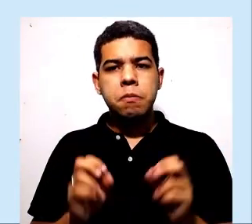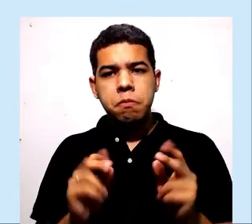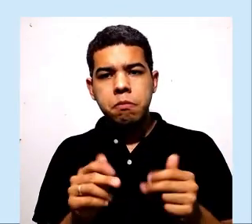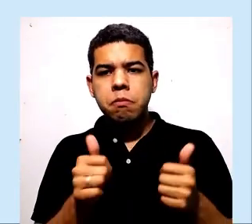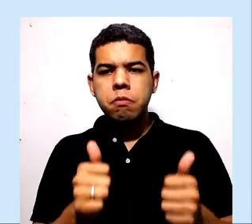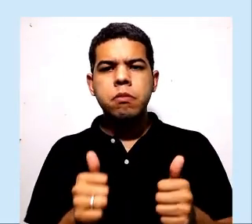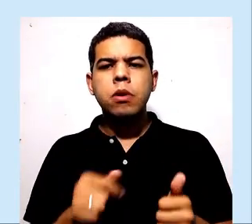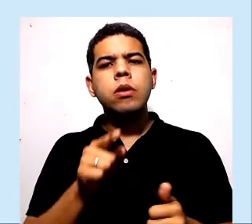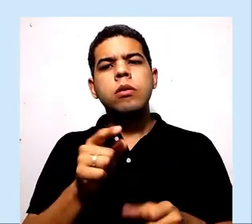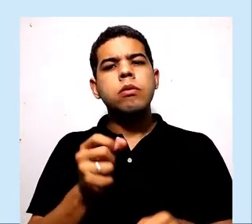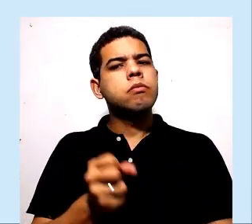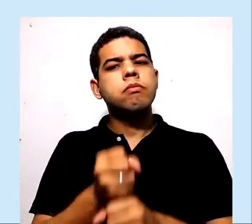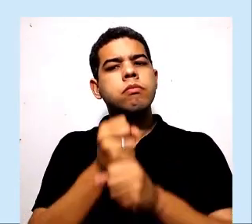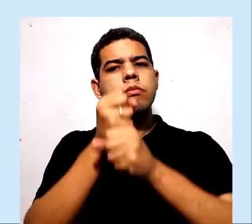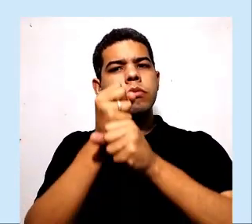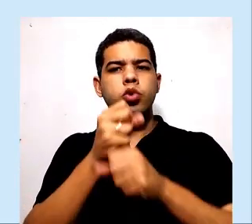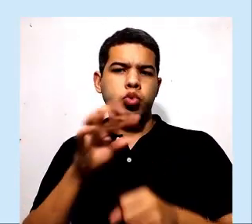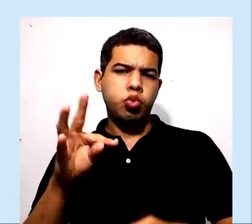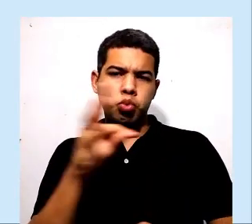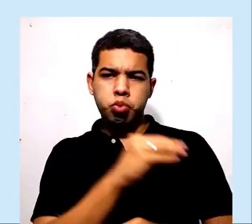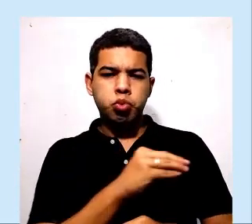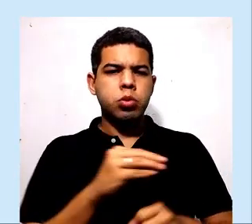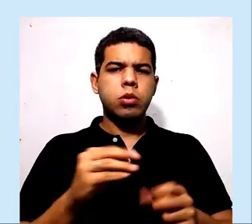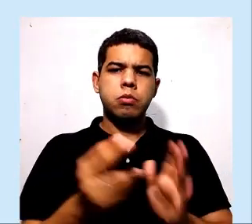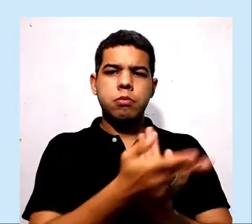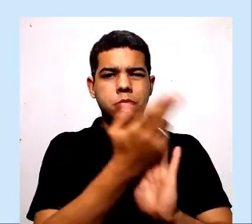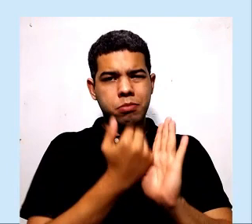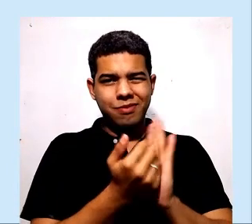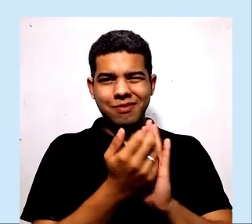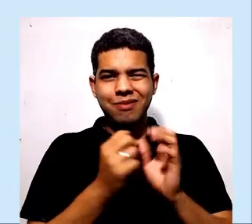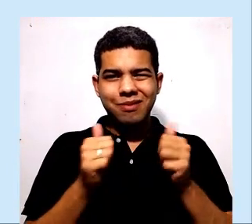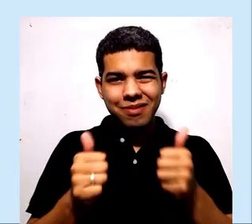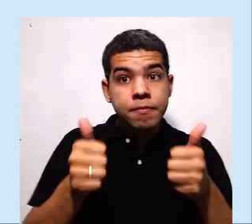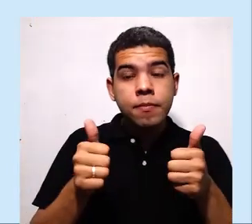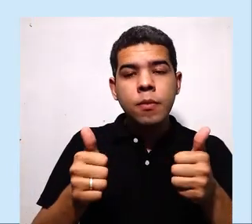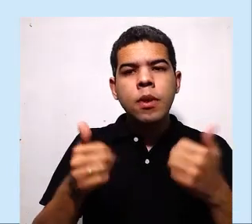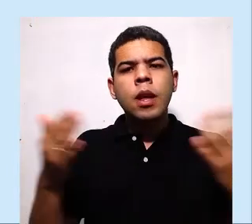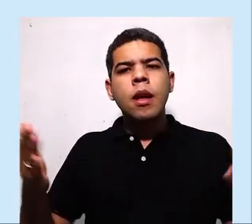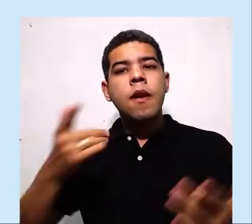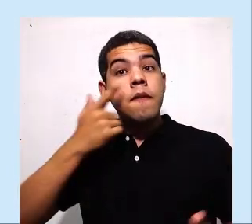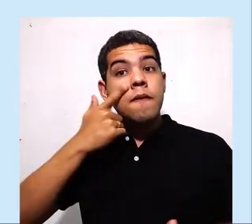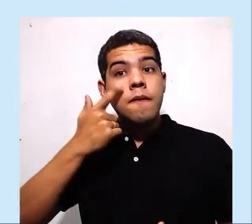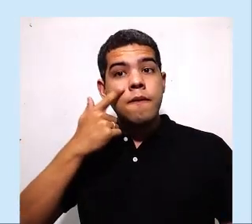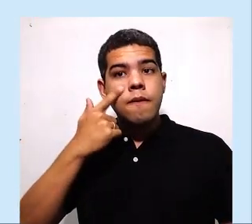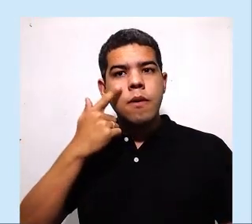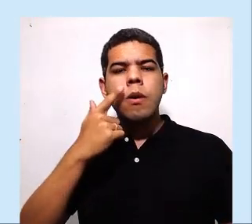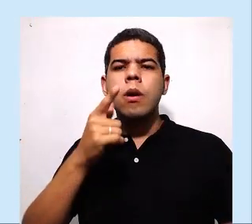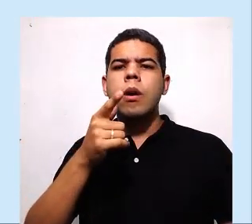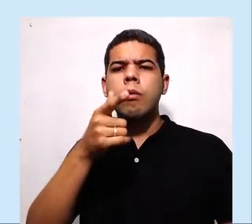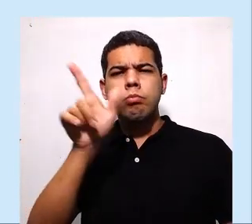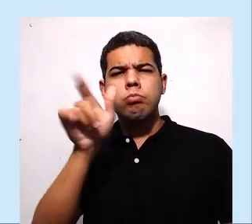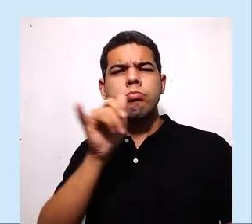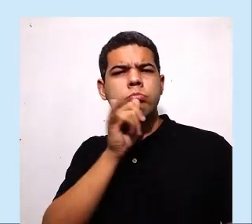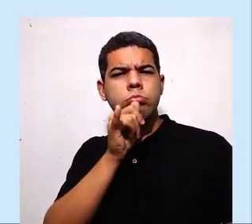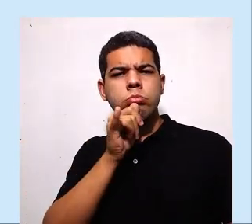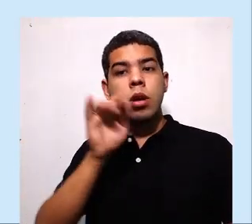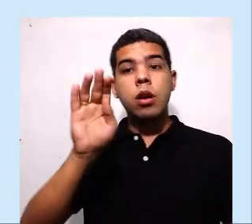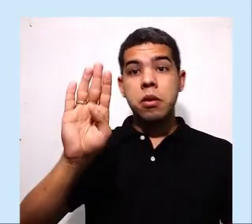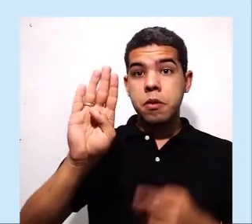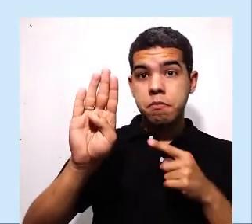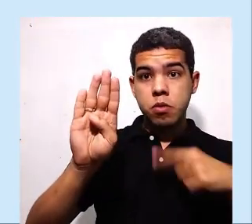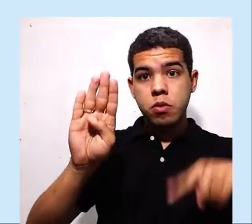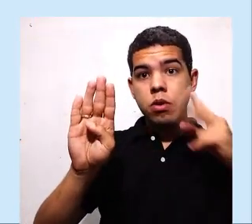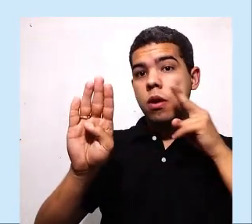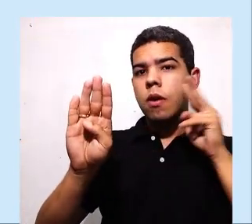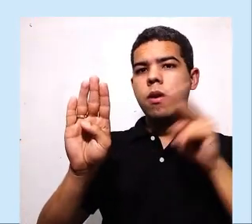Beleza? Aí você constrói todas as figuras. Certo? Então, veja aí na tela de vocês o exemplo B que a gente